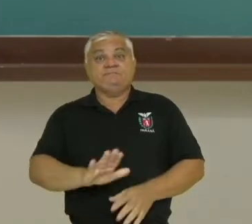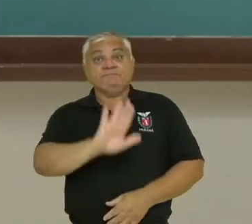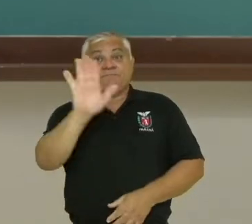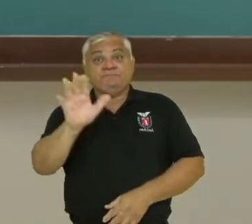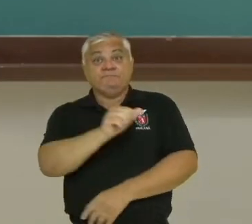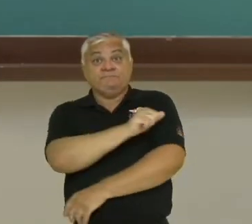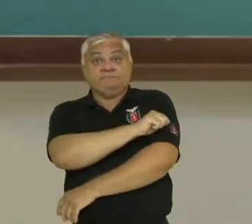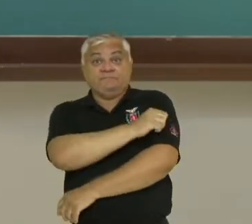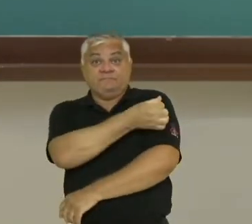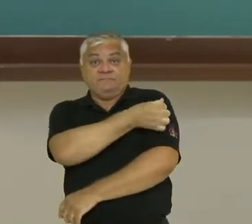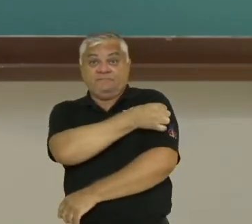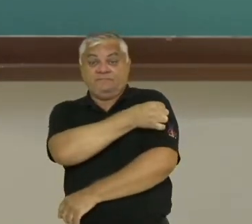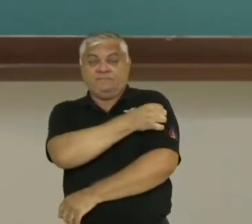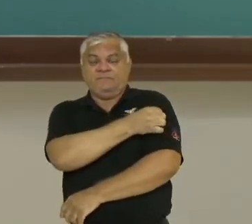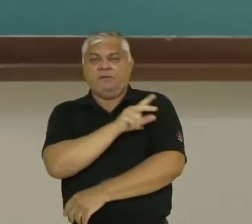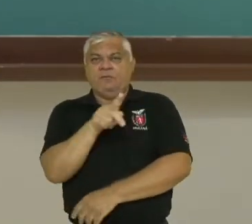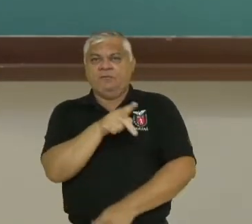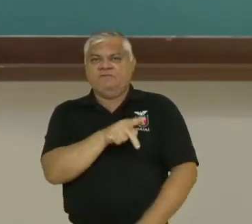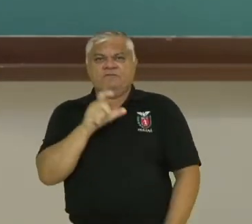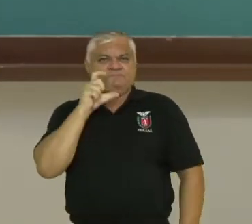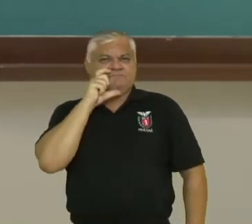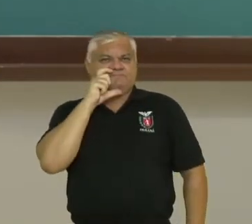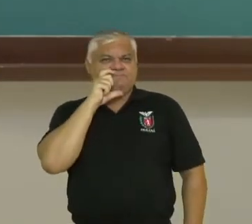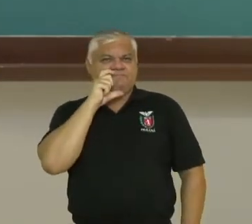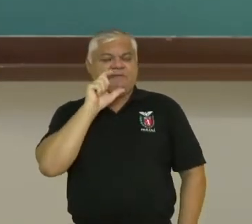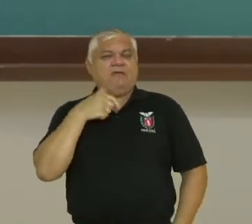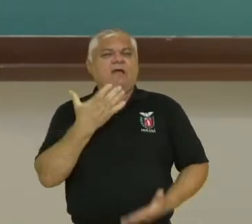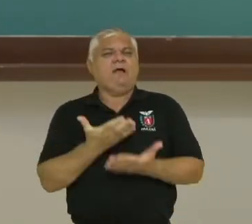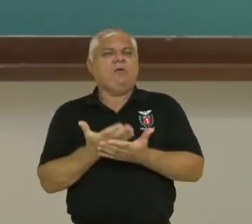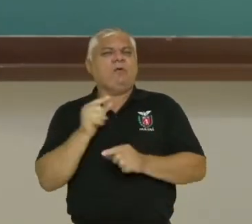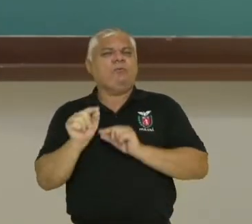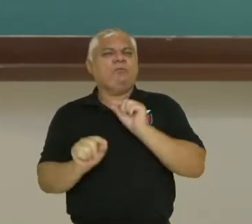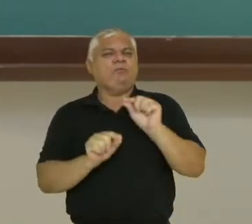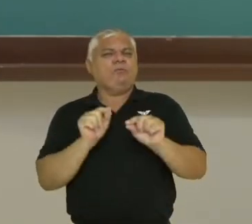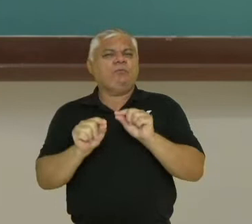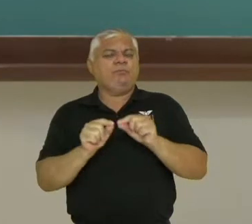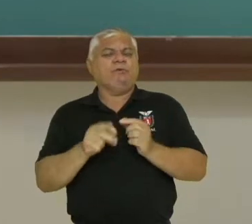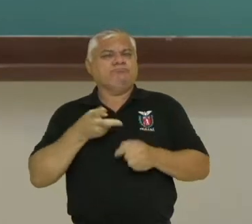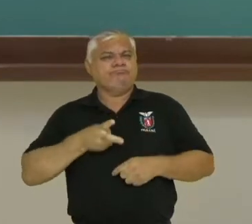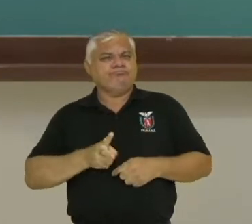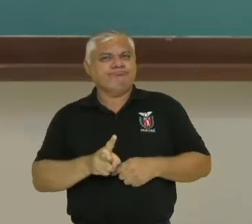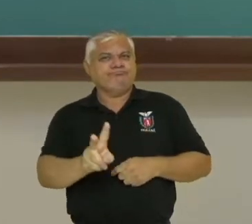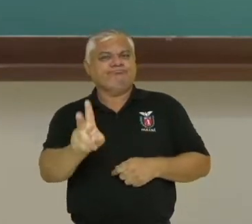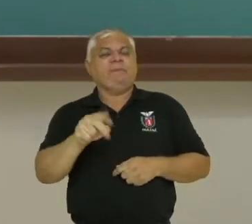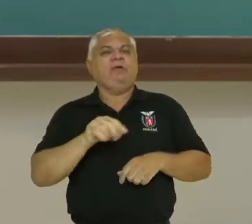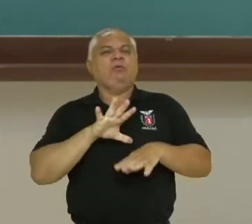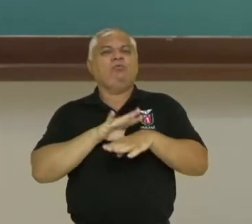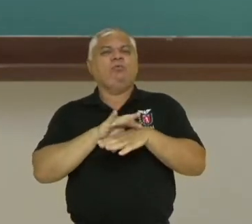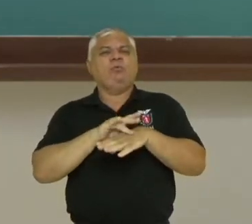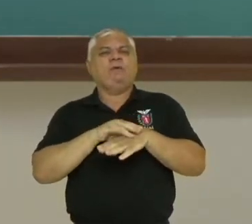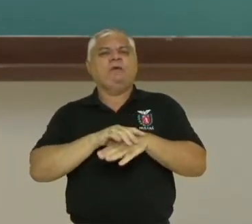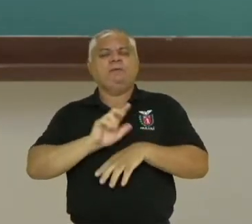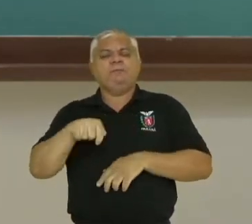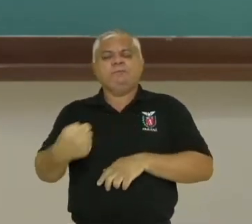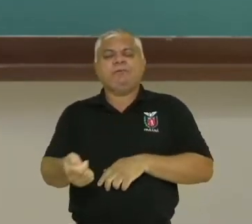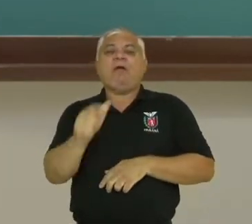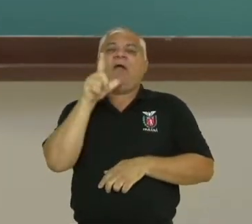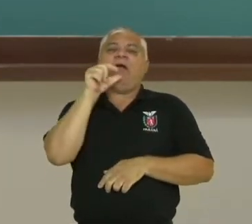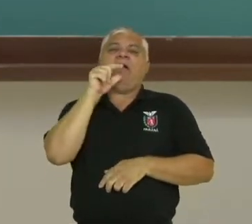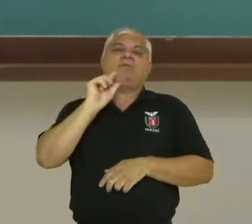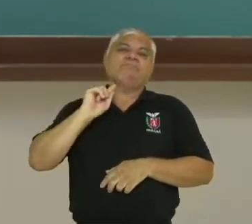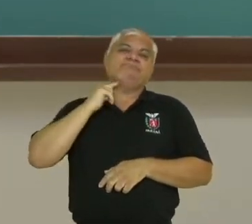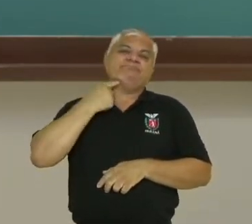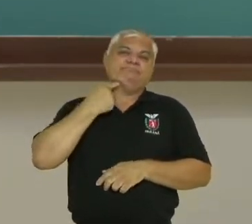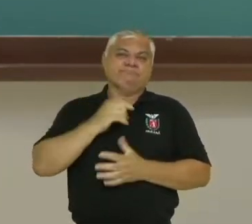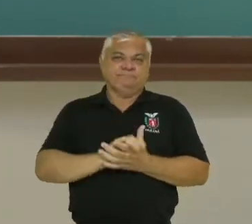Olá, estudantes do sexto ano. Aqui é o professor Fabiano e nessa aula nós vamos continuar a falar de doenças causadas pela água